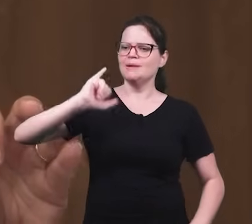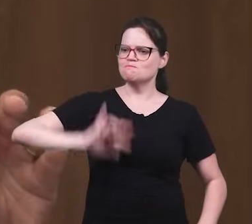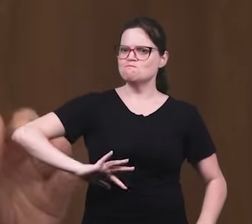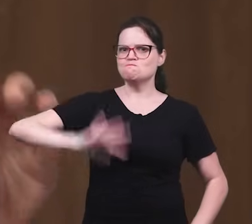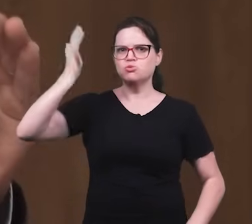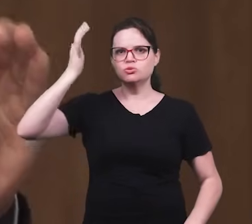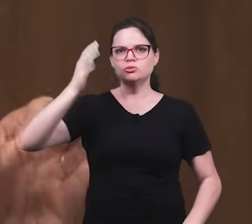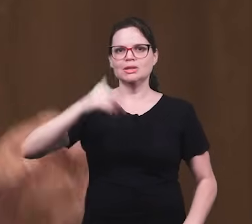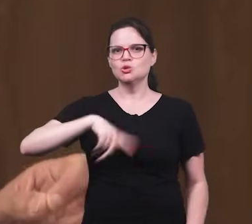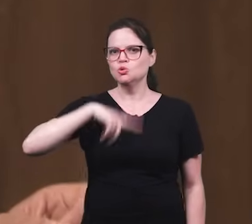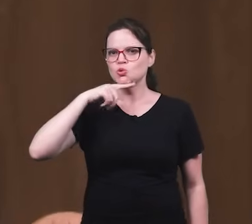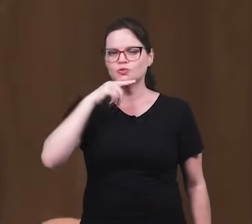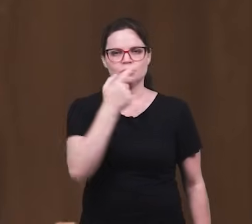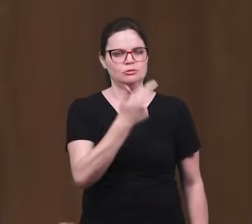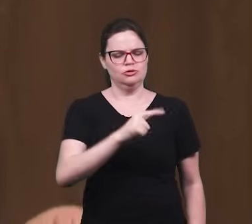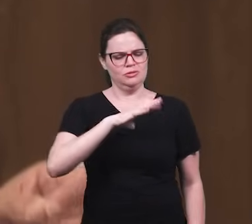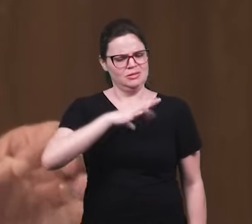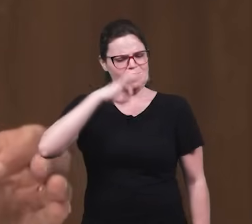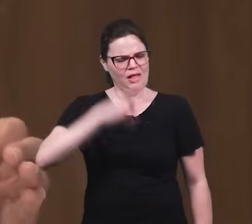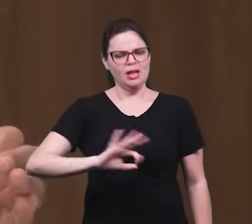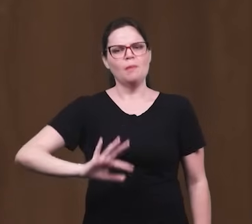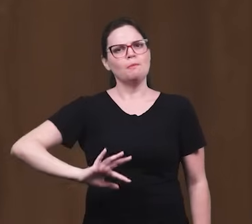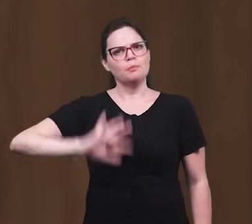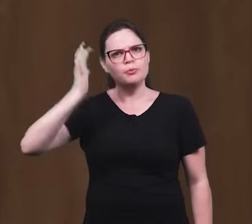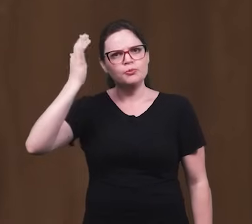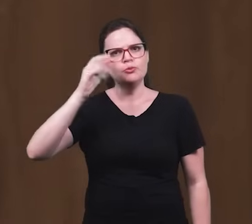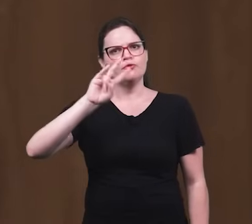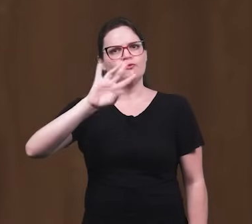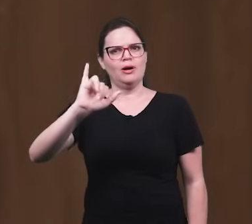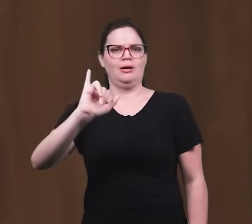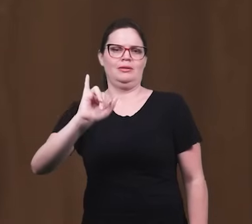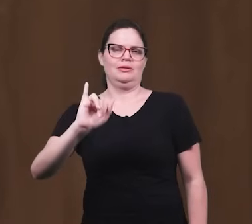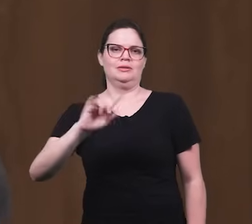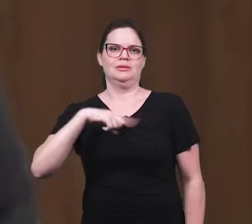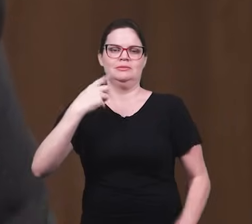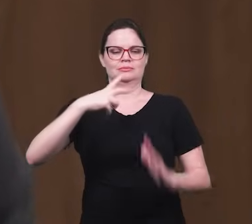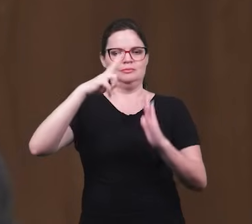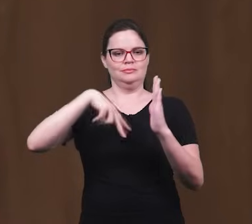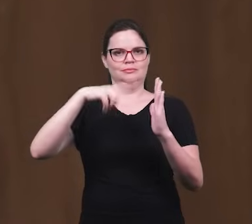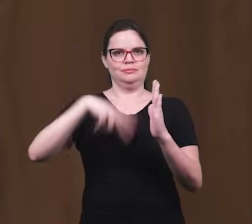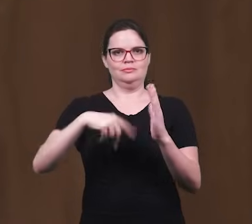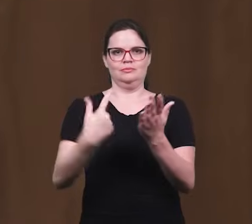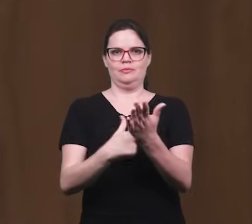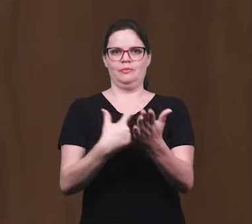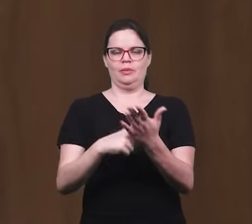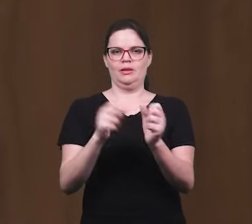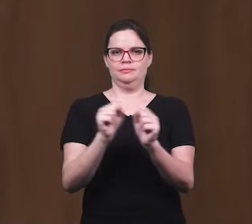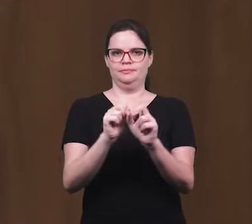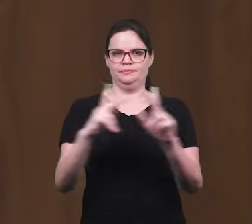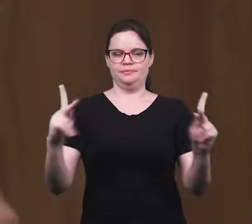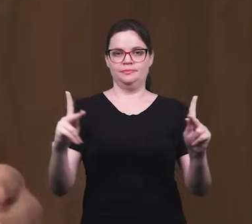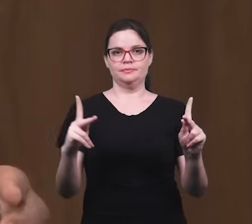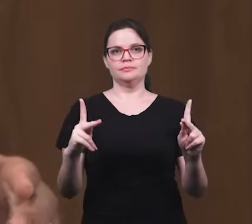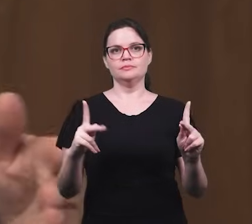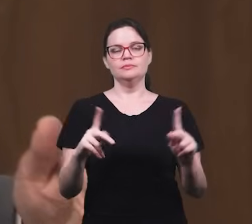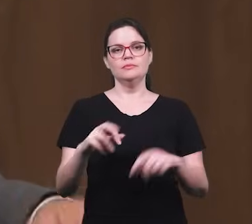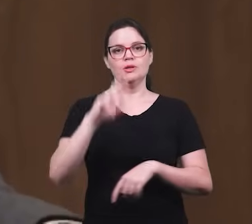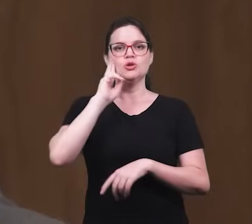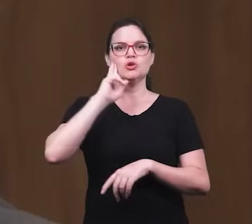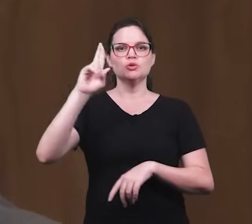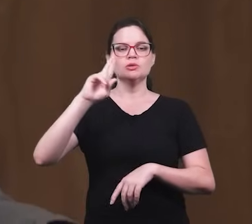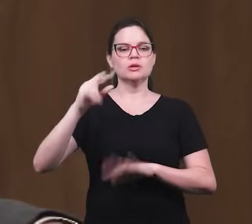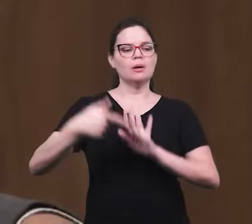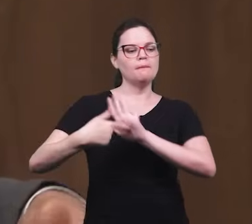dúvida, era uma certeza. E quando nós vemos no livro de Apocalipse, quando o Senhor ele